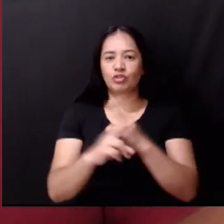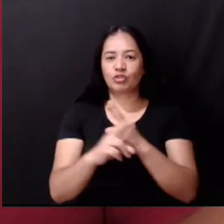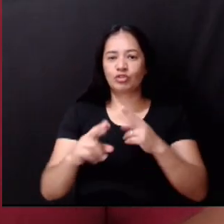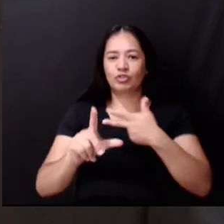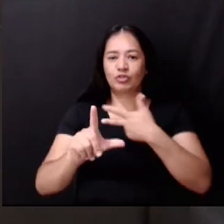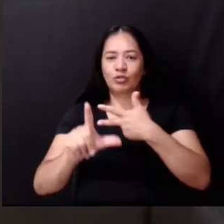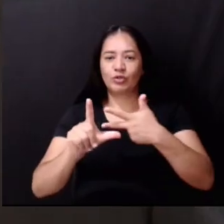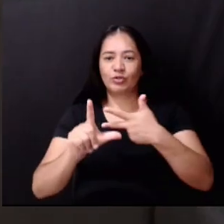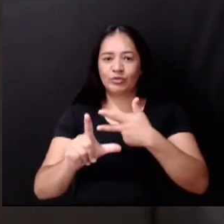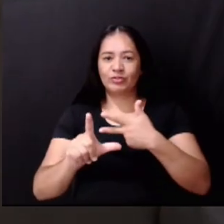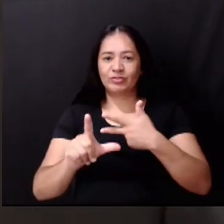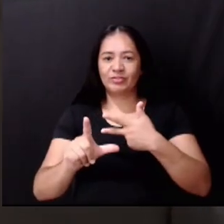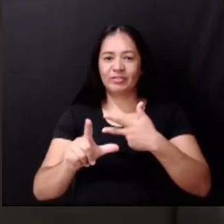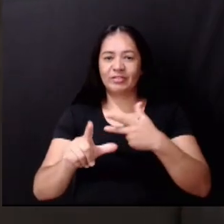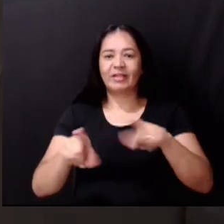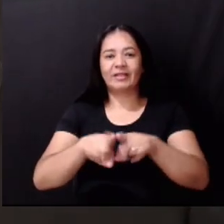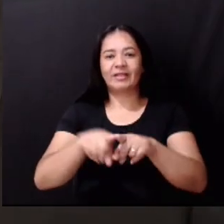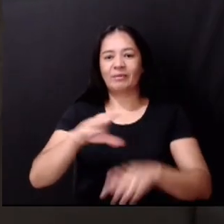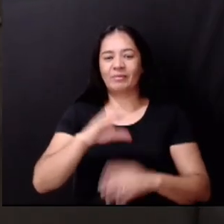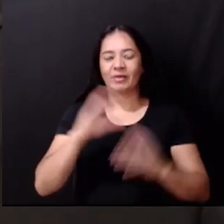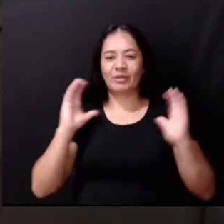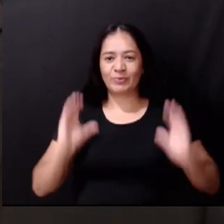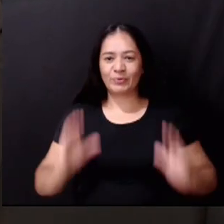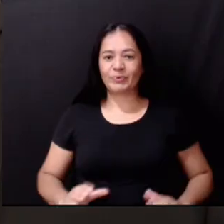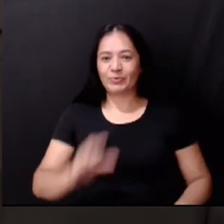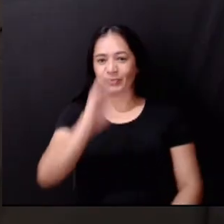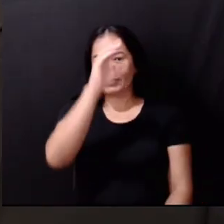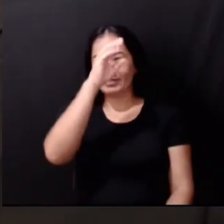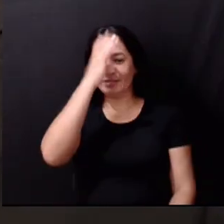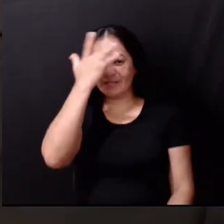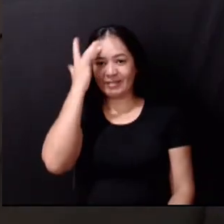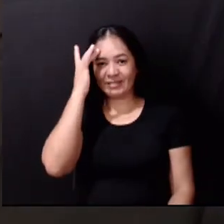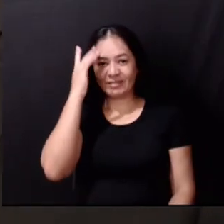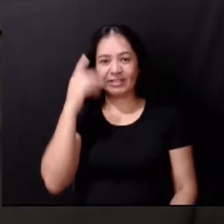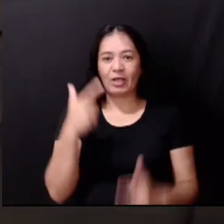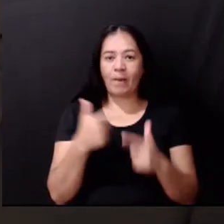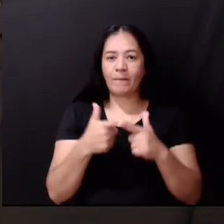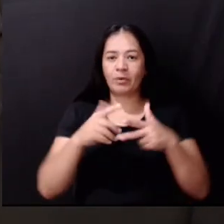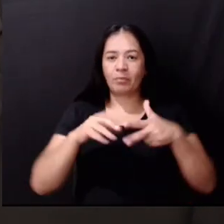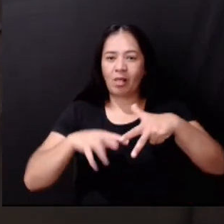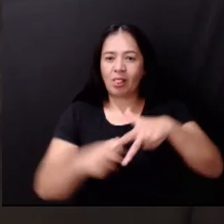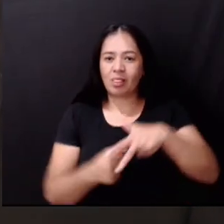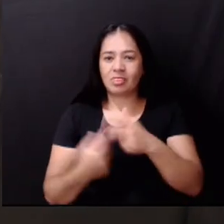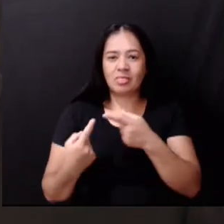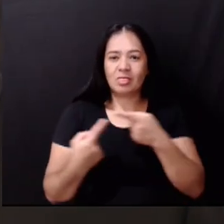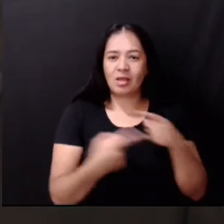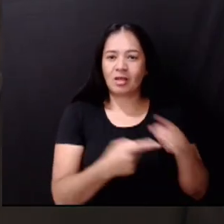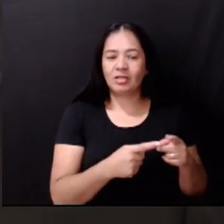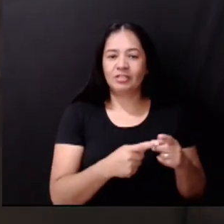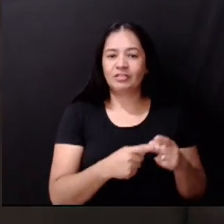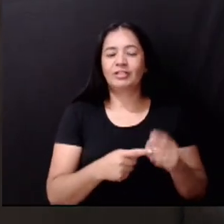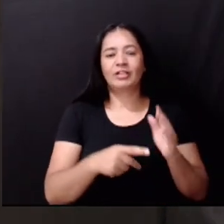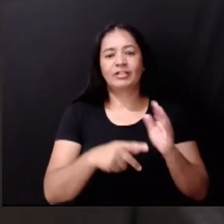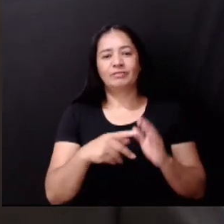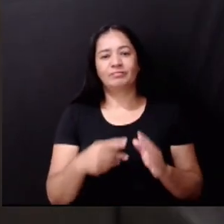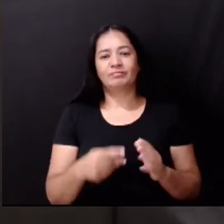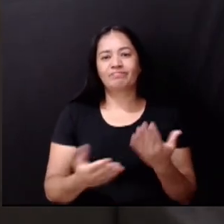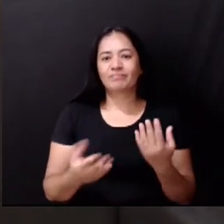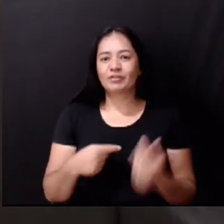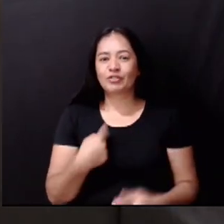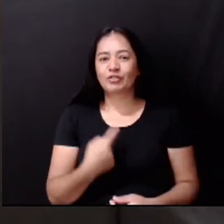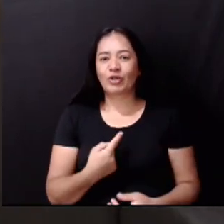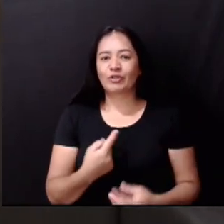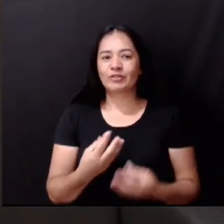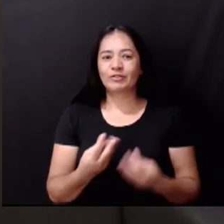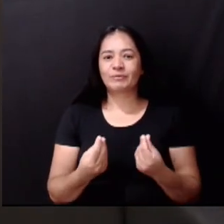cidadão. Quando a gente fala de programa anticorrupção, de um programa de compliance, então a Câmara ela vem buscando